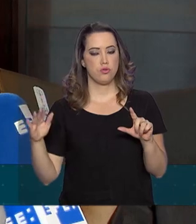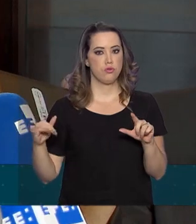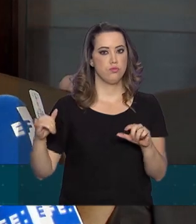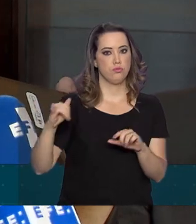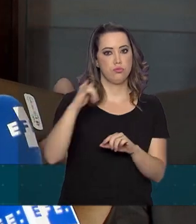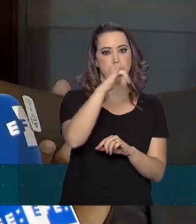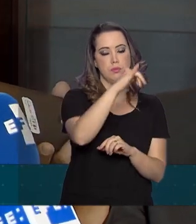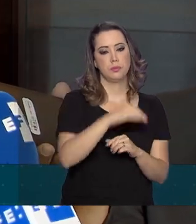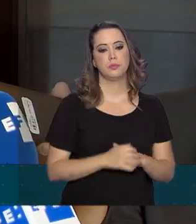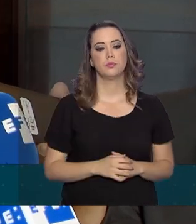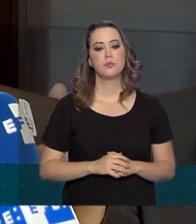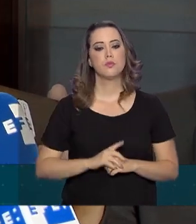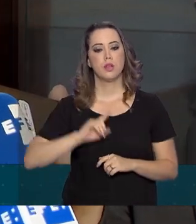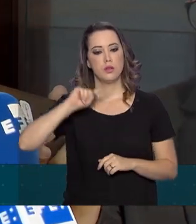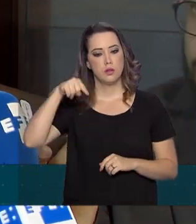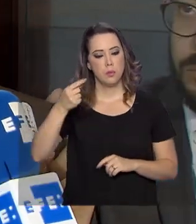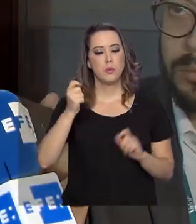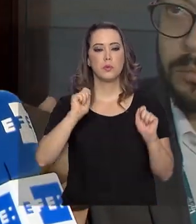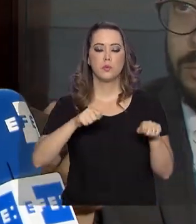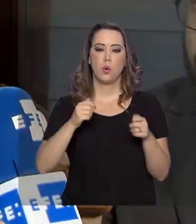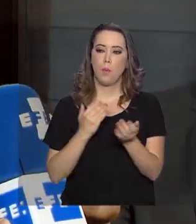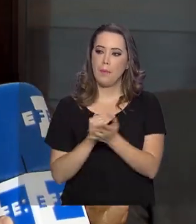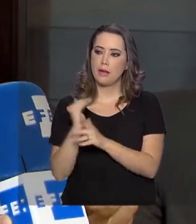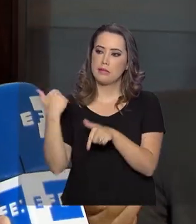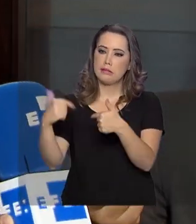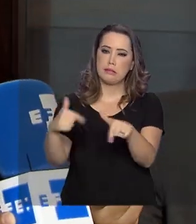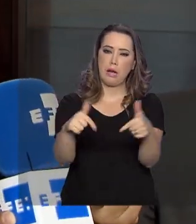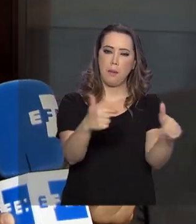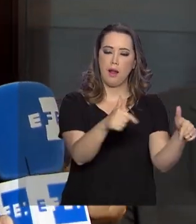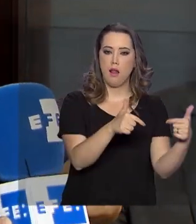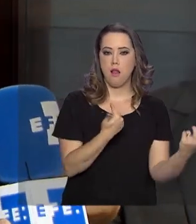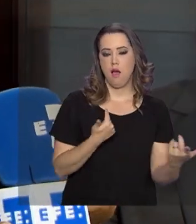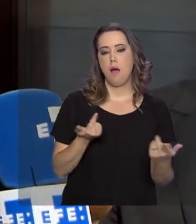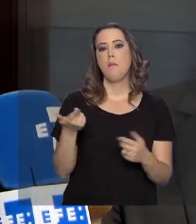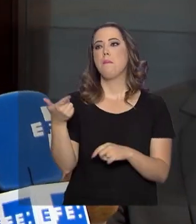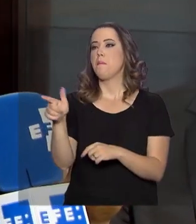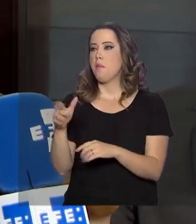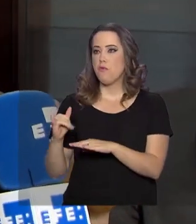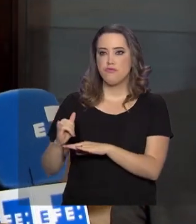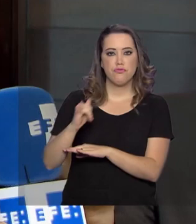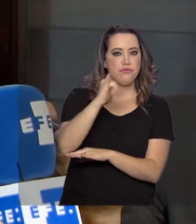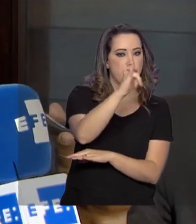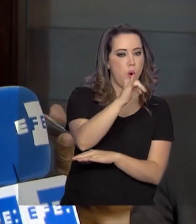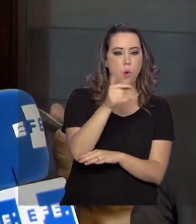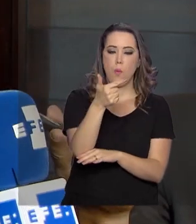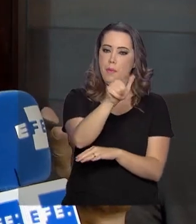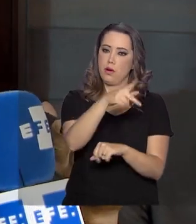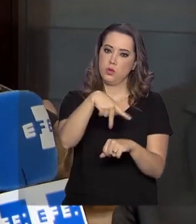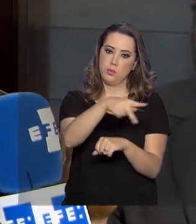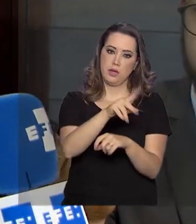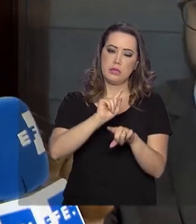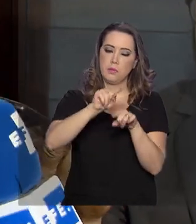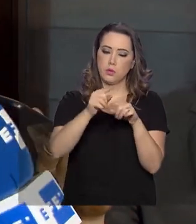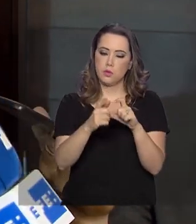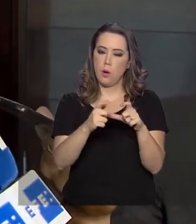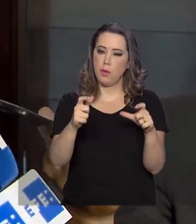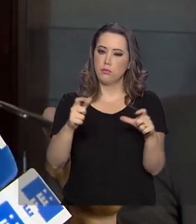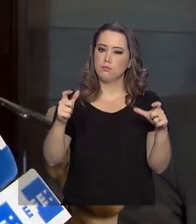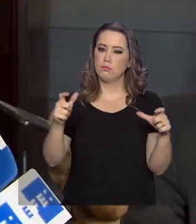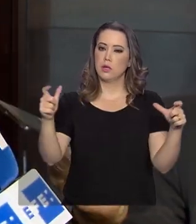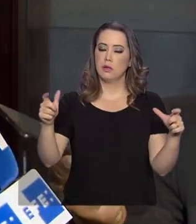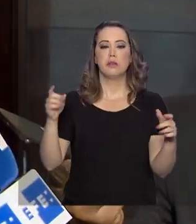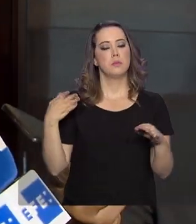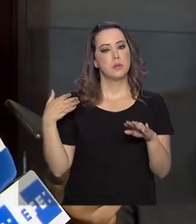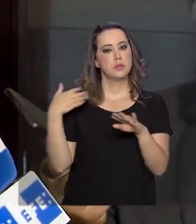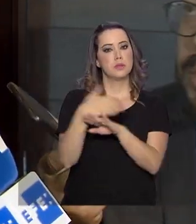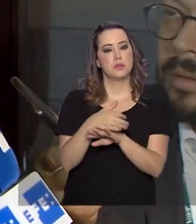estabeleçam no mercado nacional. Então, elas começam a operar essas primeiras rotas internacionais, vamos aumentando as frequências. Na sequência, elas devem ingressar no